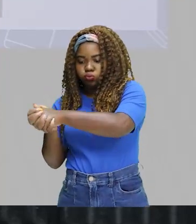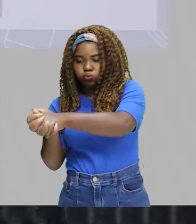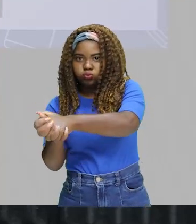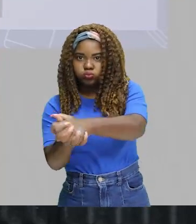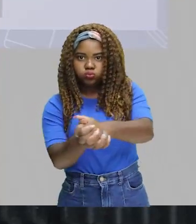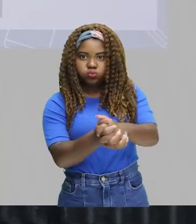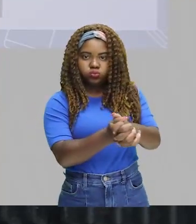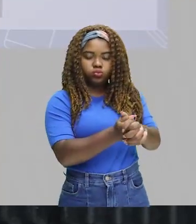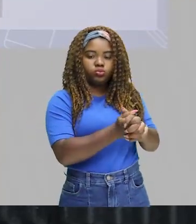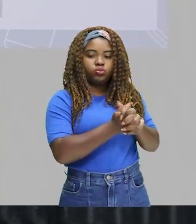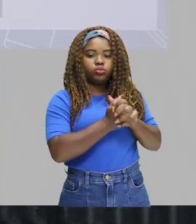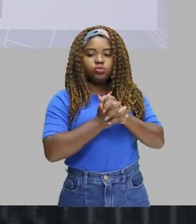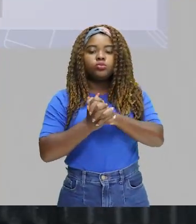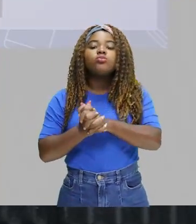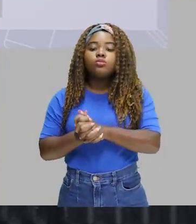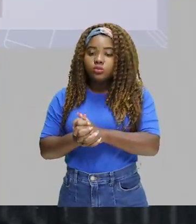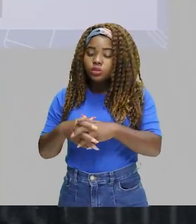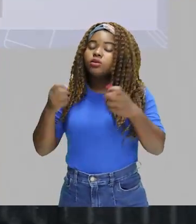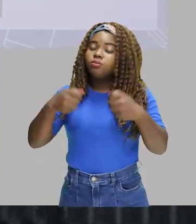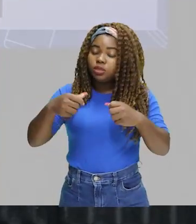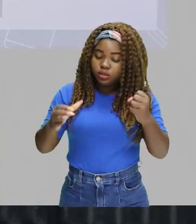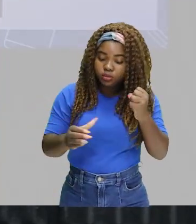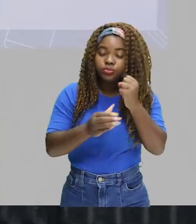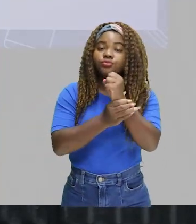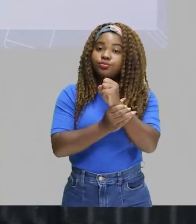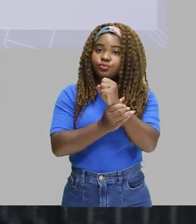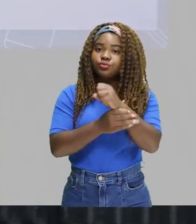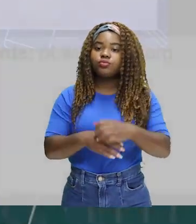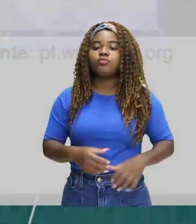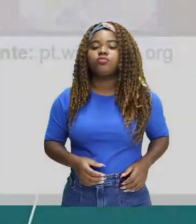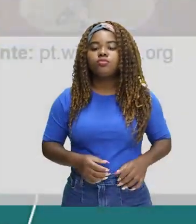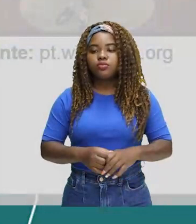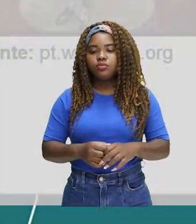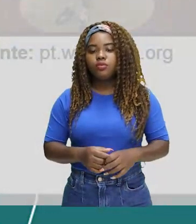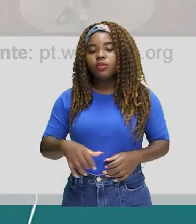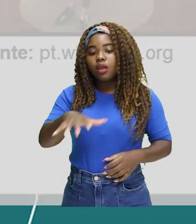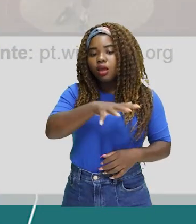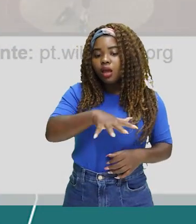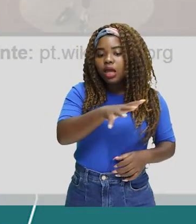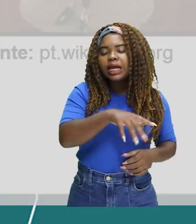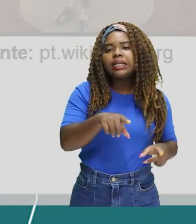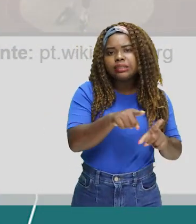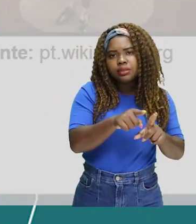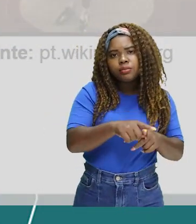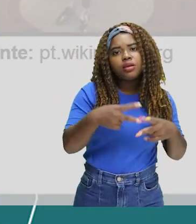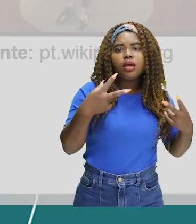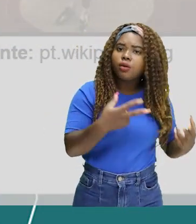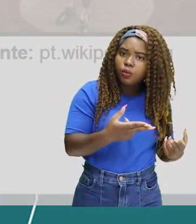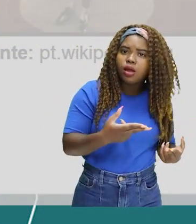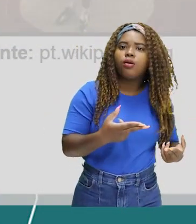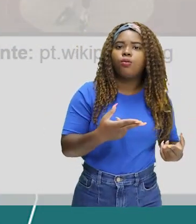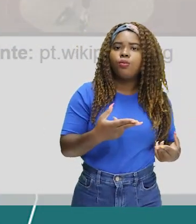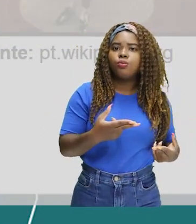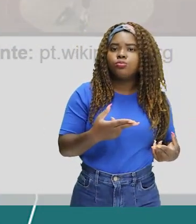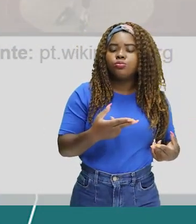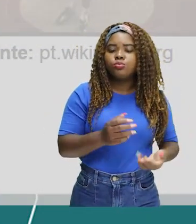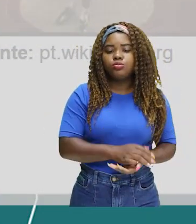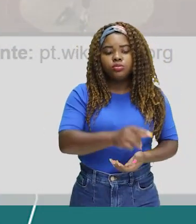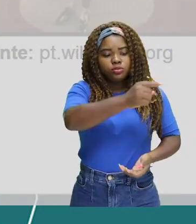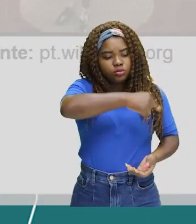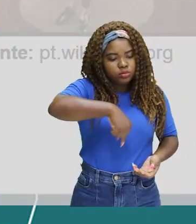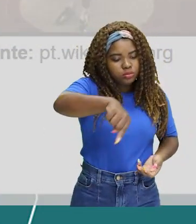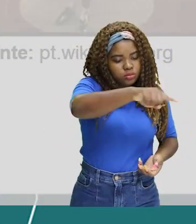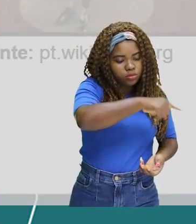arremesso. Então tem essa gaiola de proteção. A área de arremesso é o mesmo tamanho da área